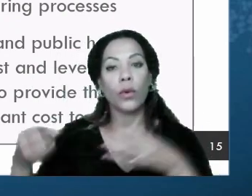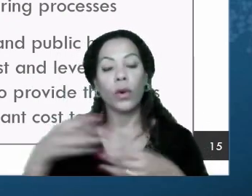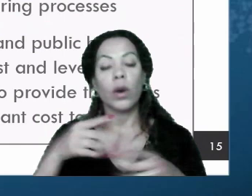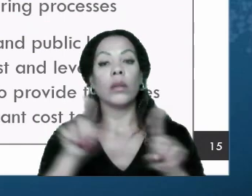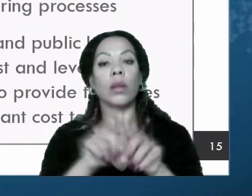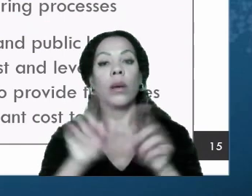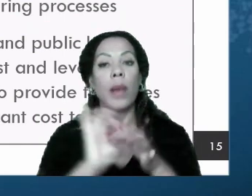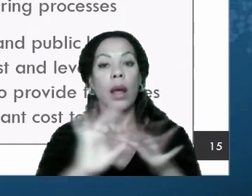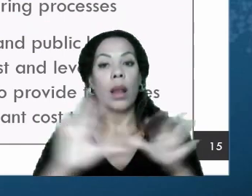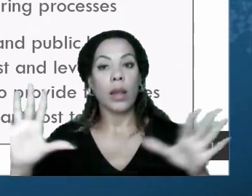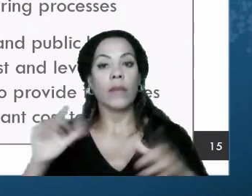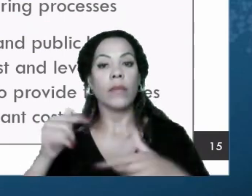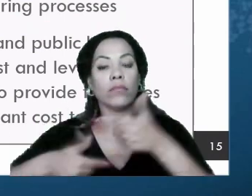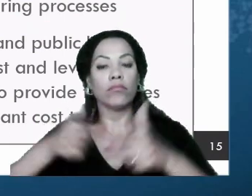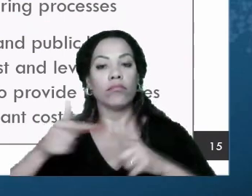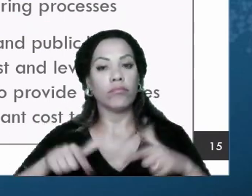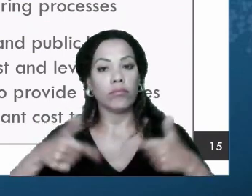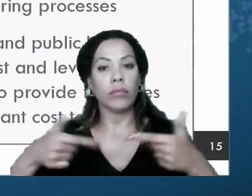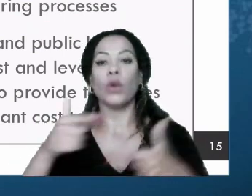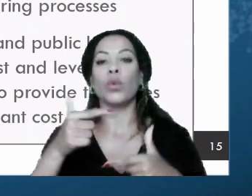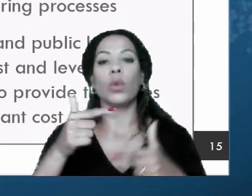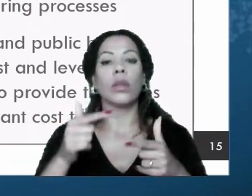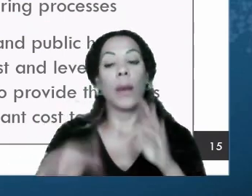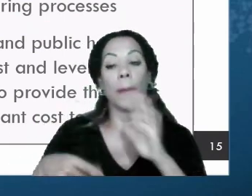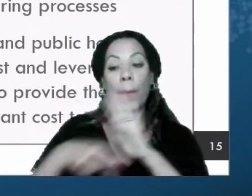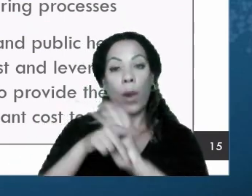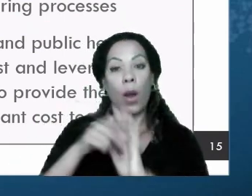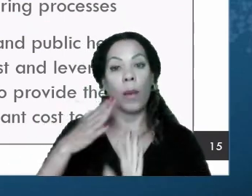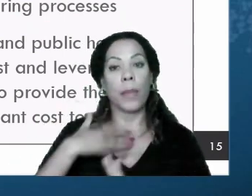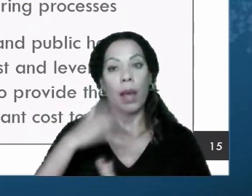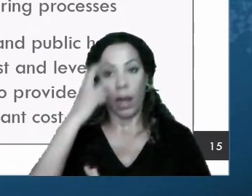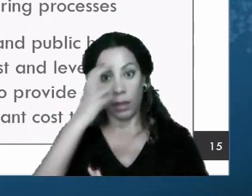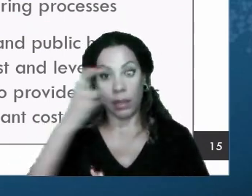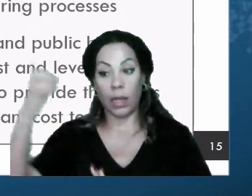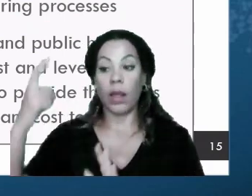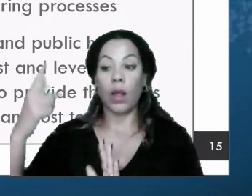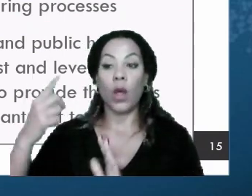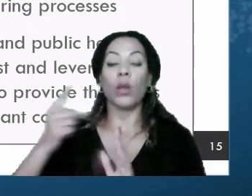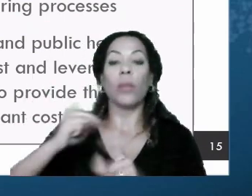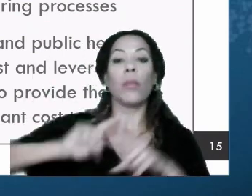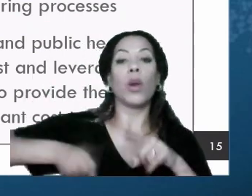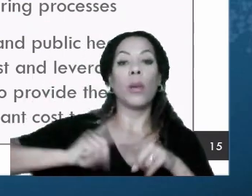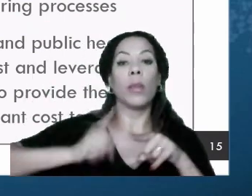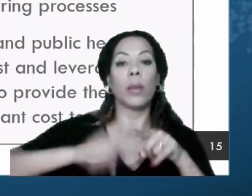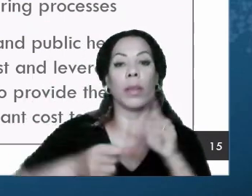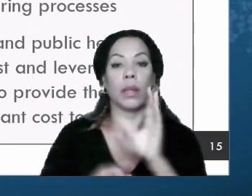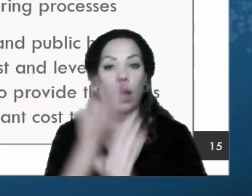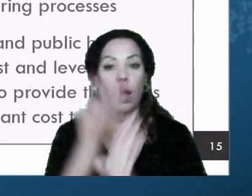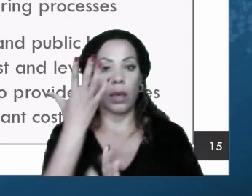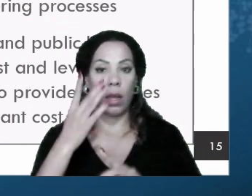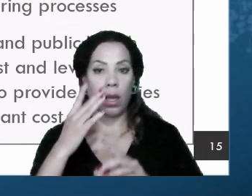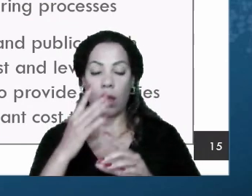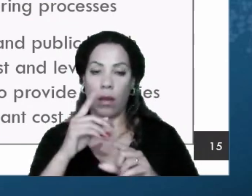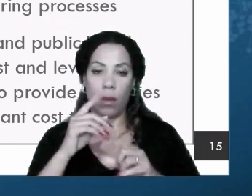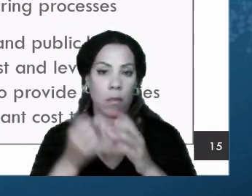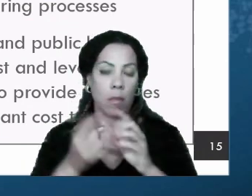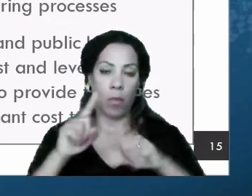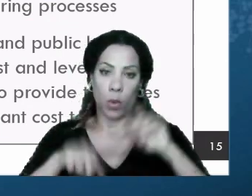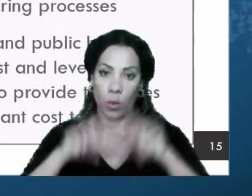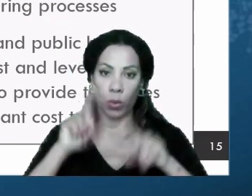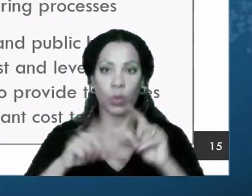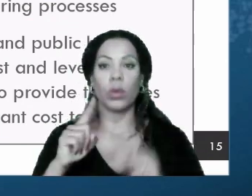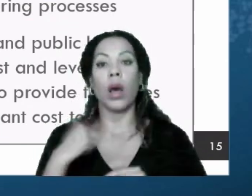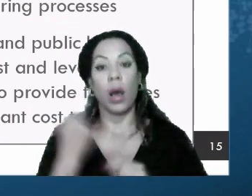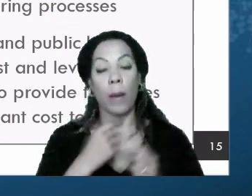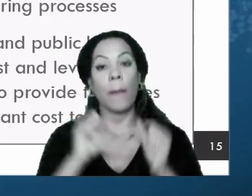de atuar. Não existe propriedade intelectual que nos impeça de fazer esses produtos e podemos fazer isso baseados